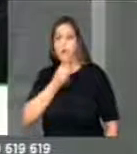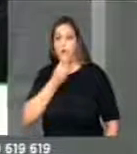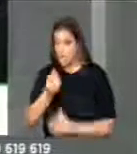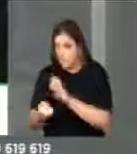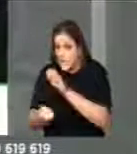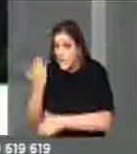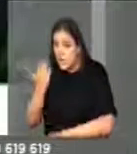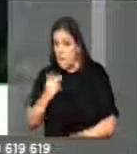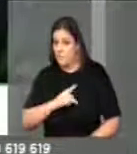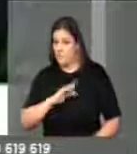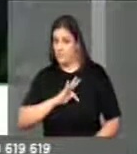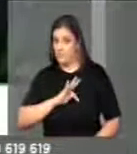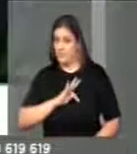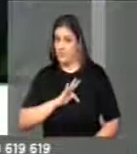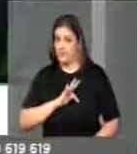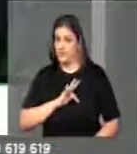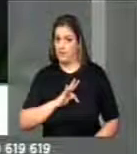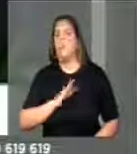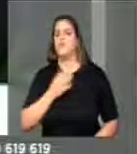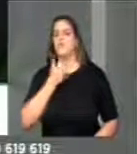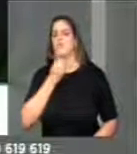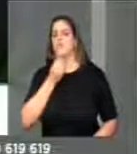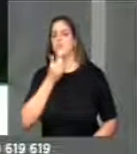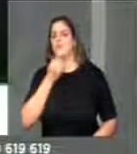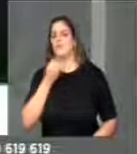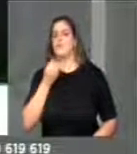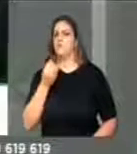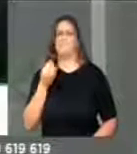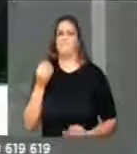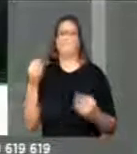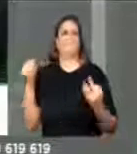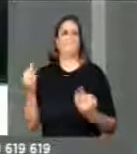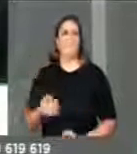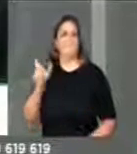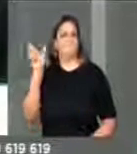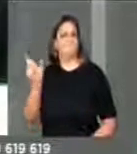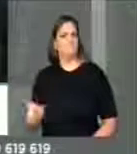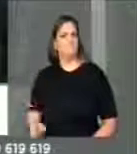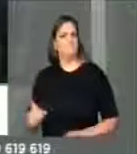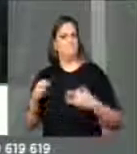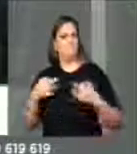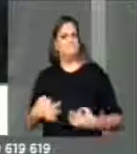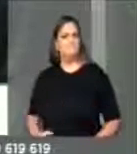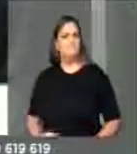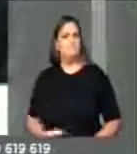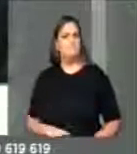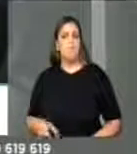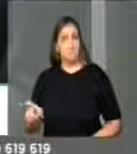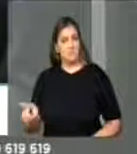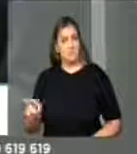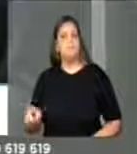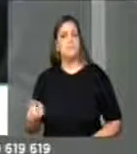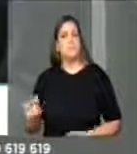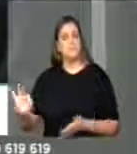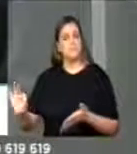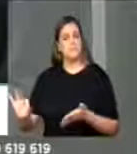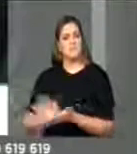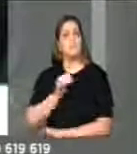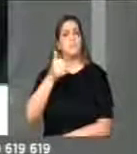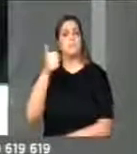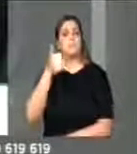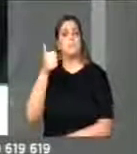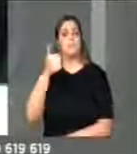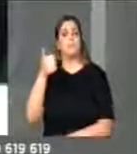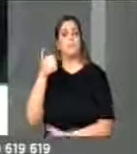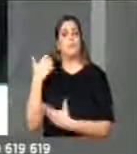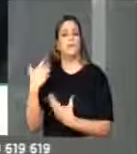honrada e probidade consolidada nesse país, foi o signatário primeiro